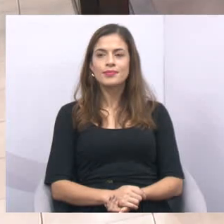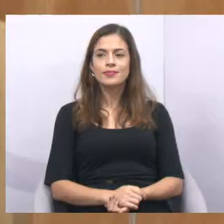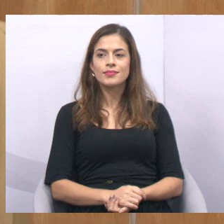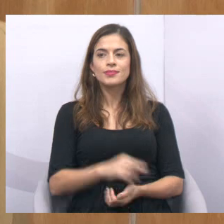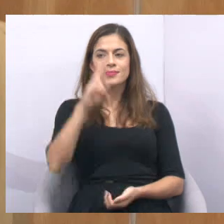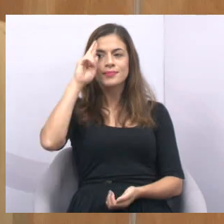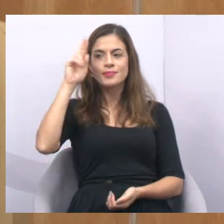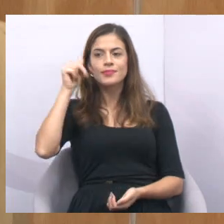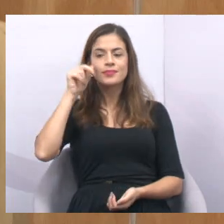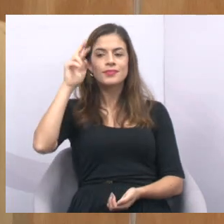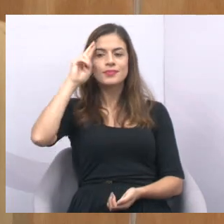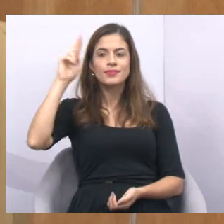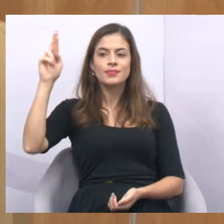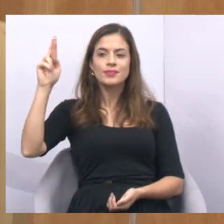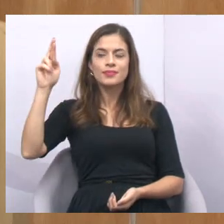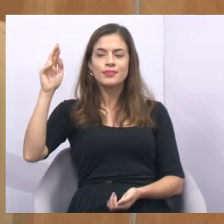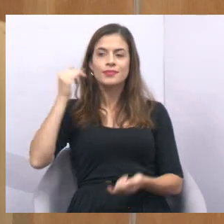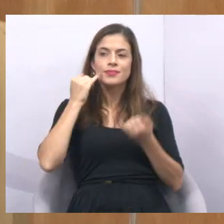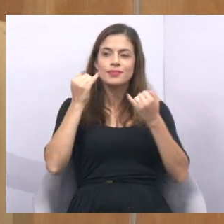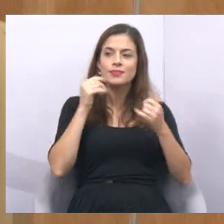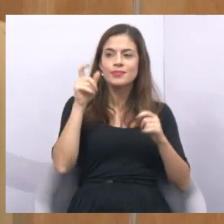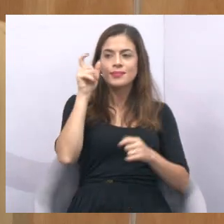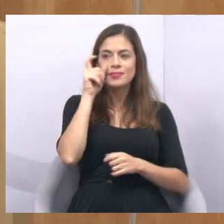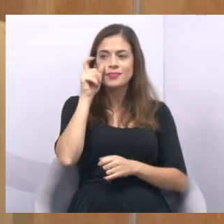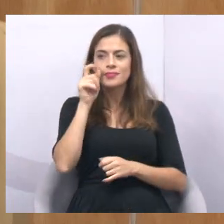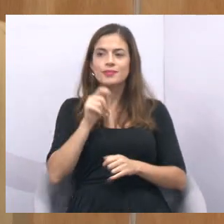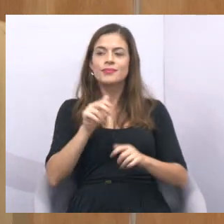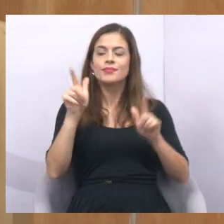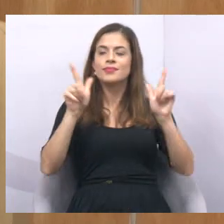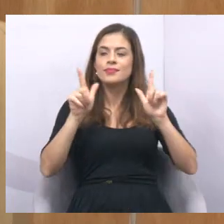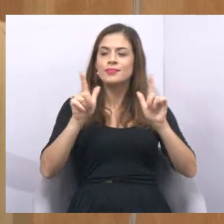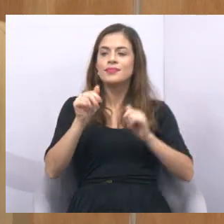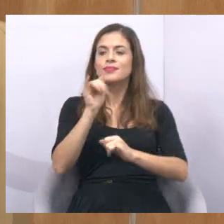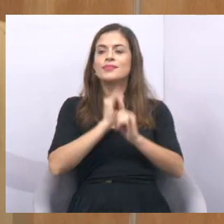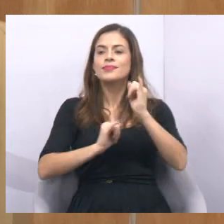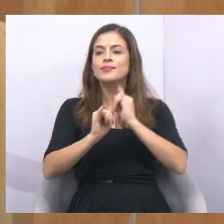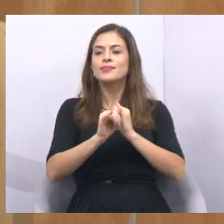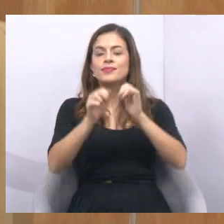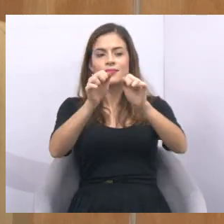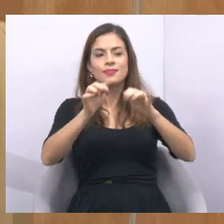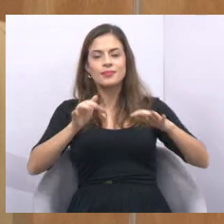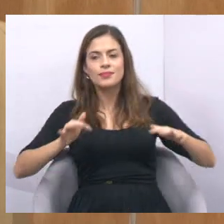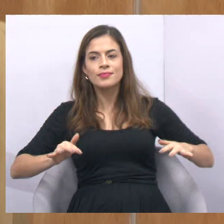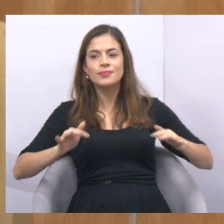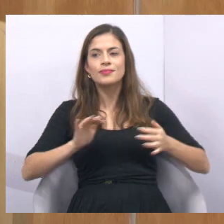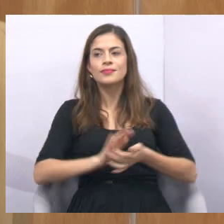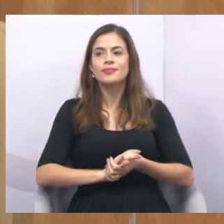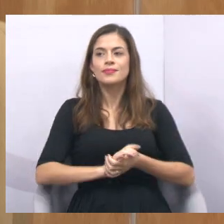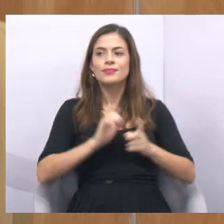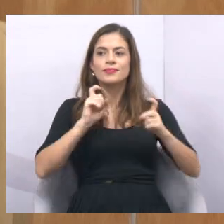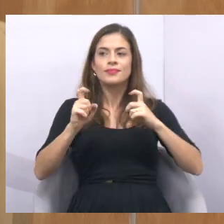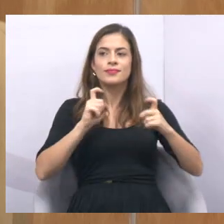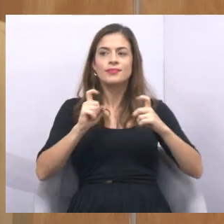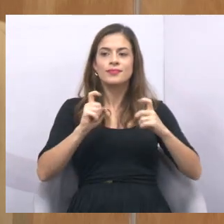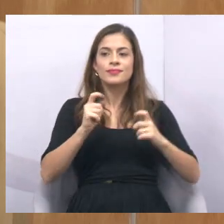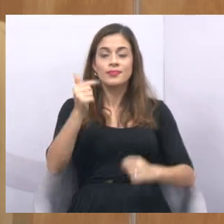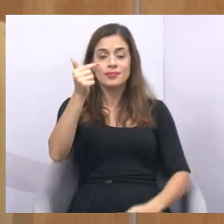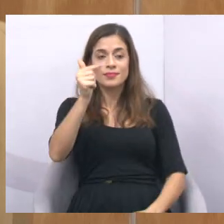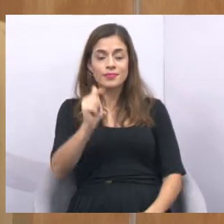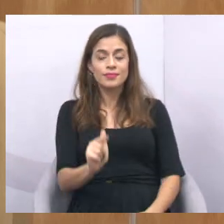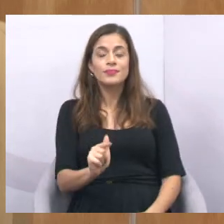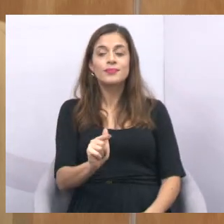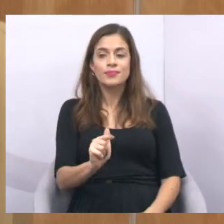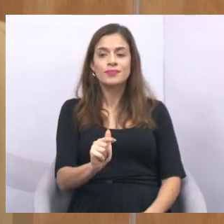Senhoras e senhores, informamos aos telespectadores, internautas e pessoas presentes aqui neste plenário que esta sessão será reprisada em breve pela TV